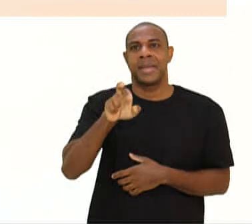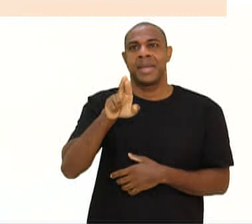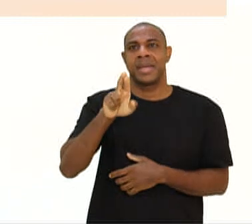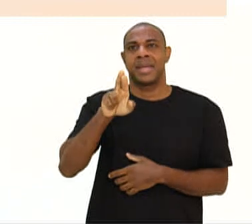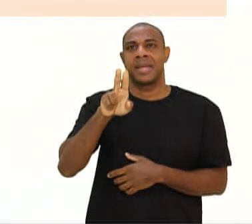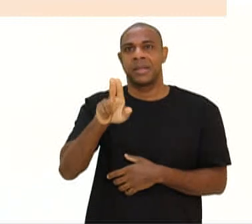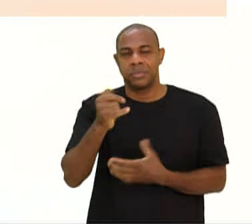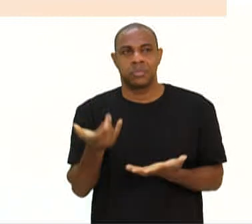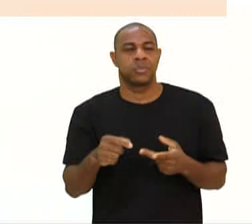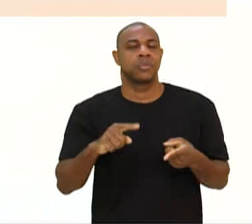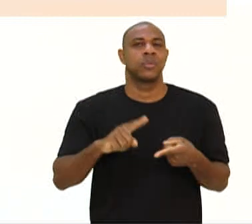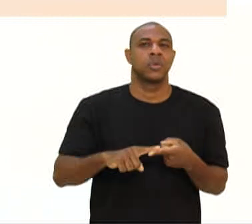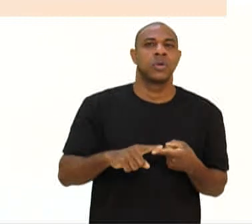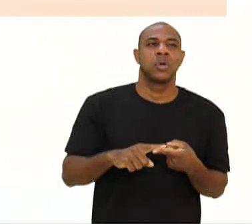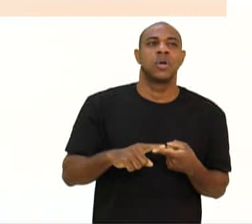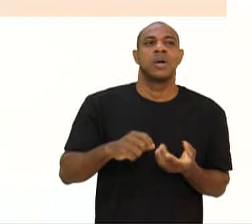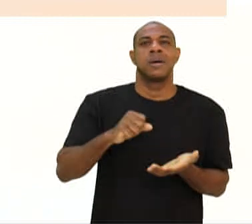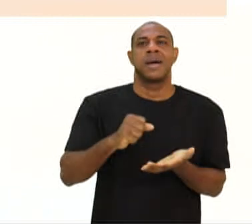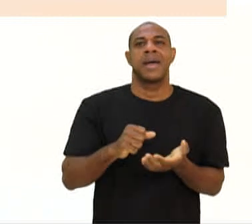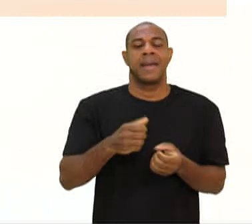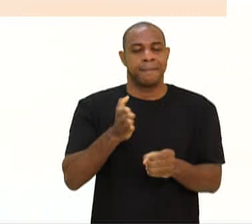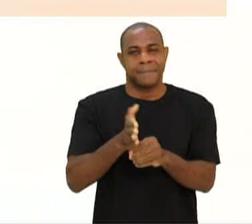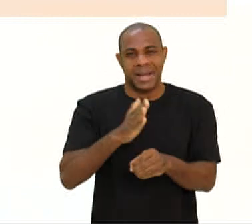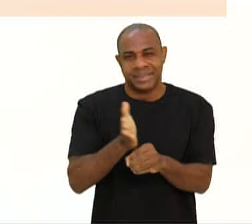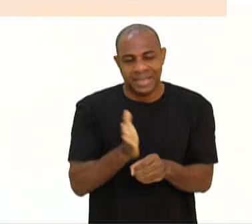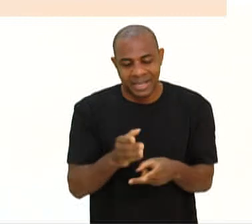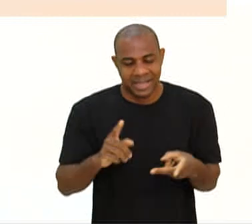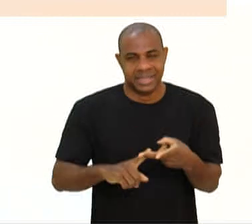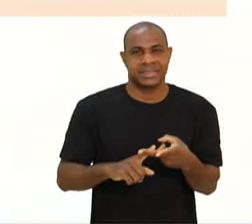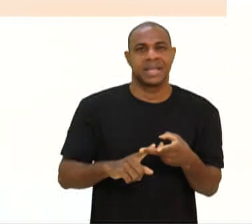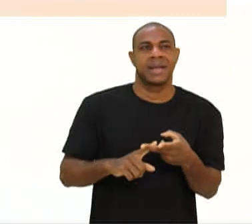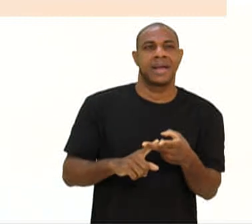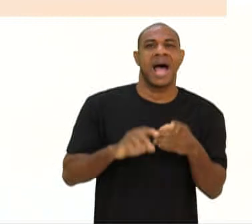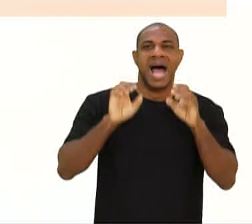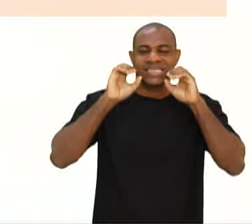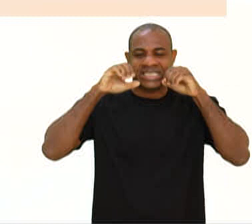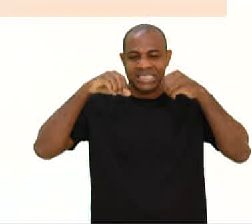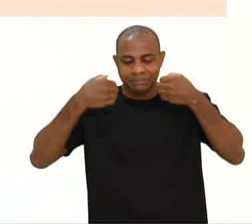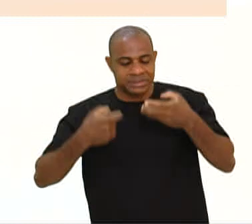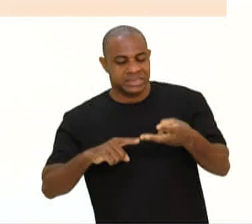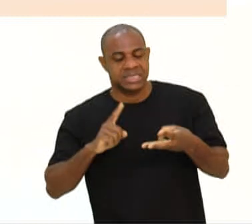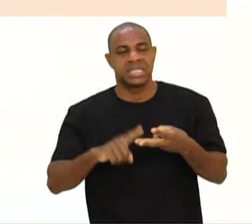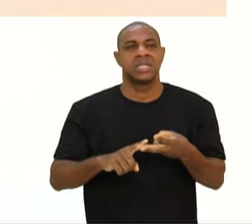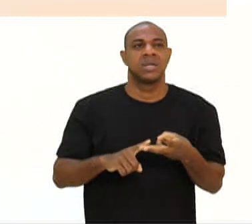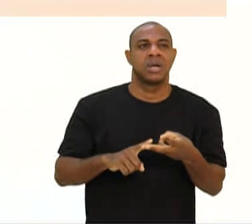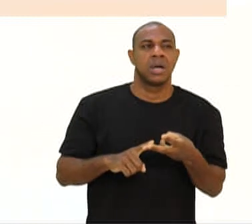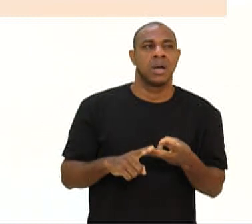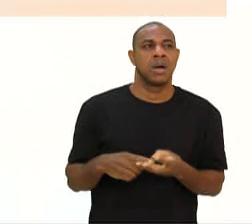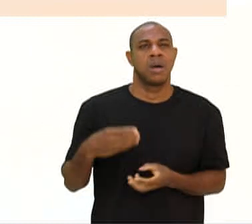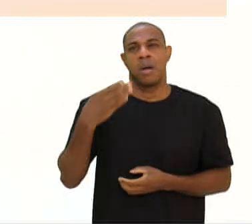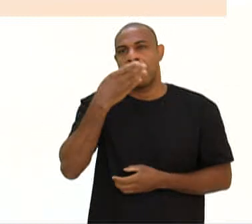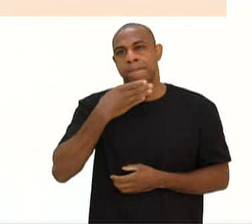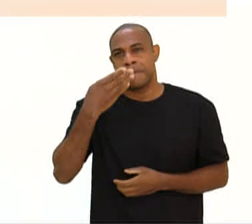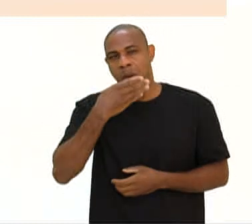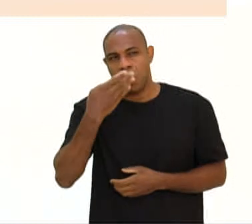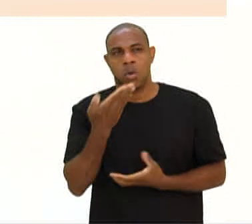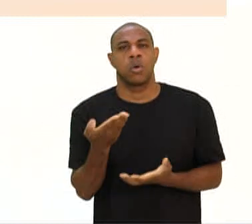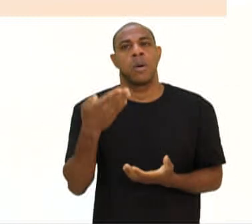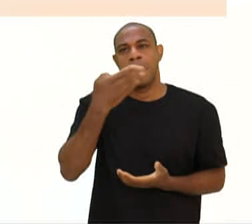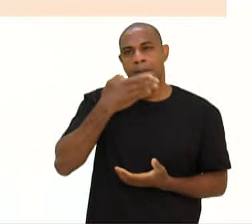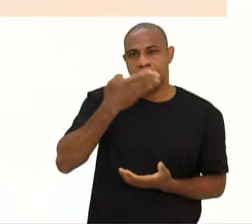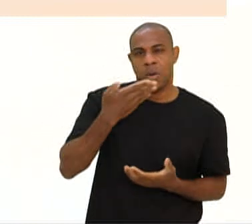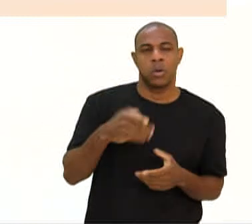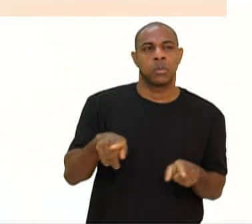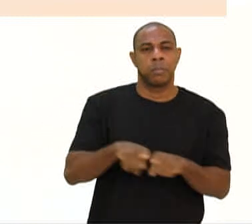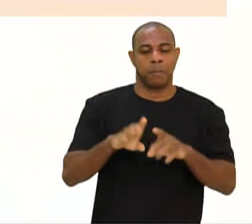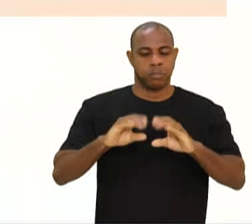o milho, ele tem os feijões verdes, a torta de abóbora e o